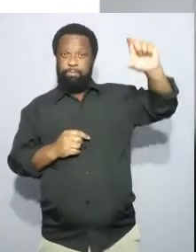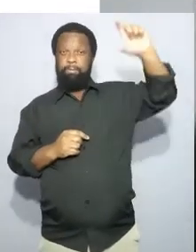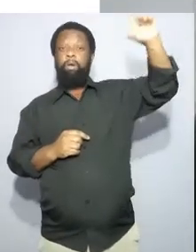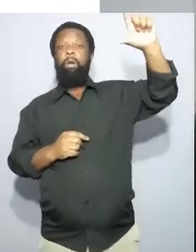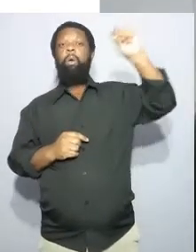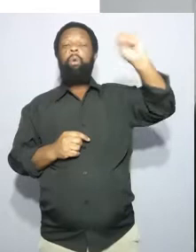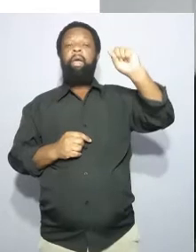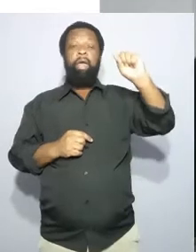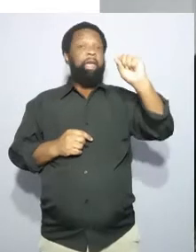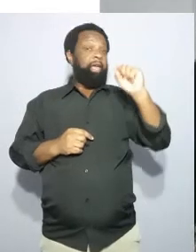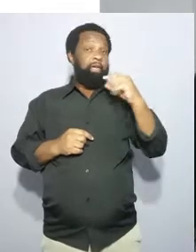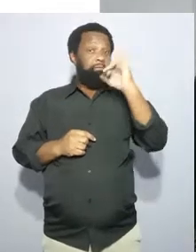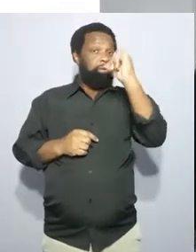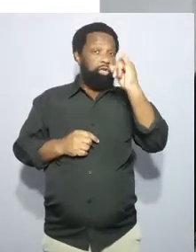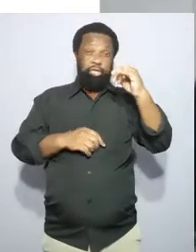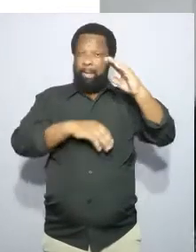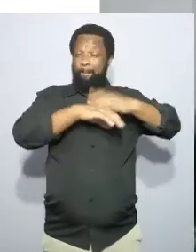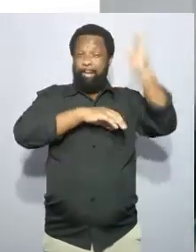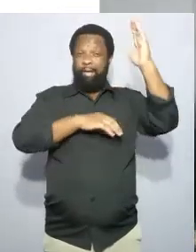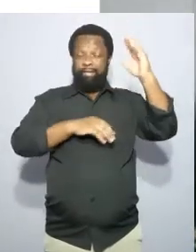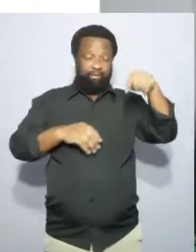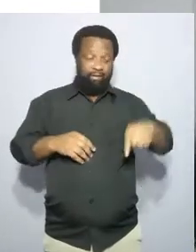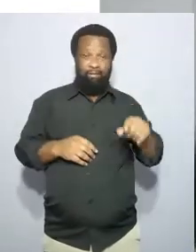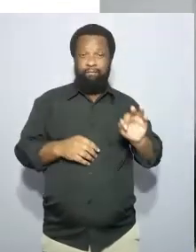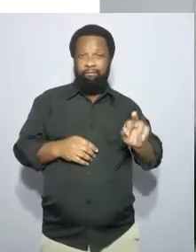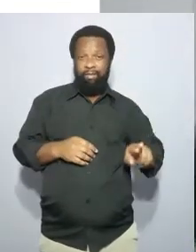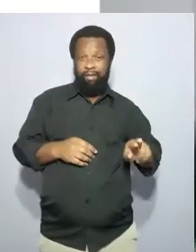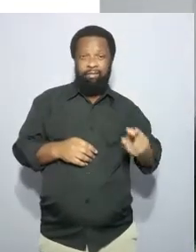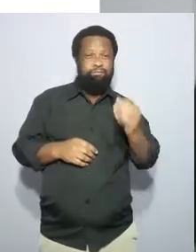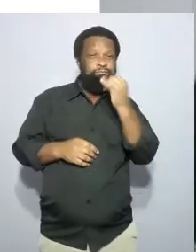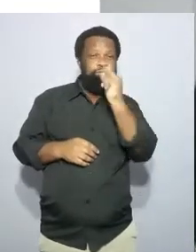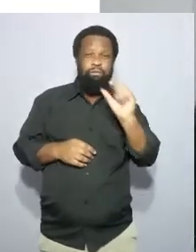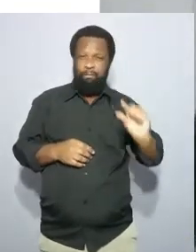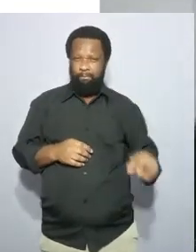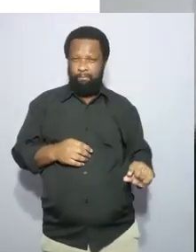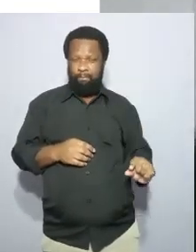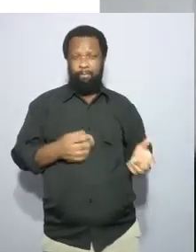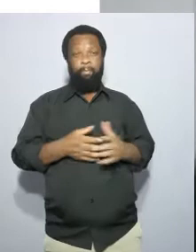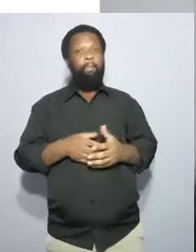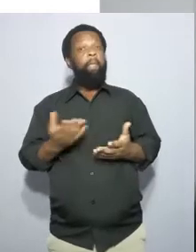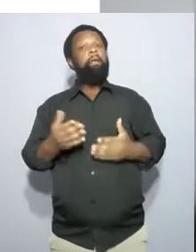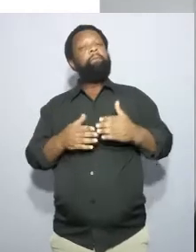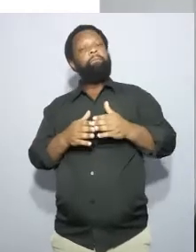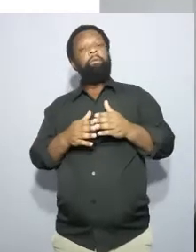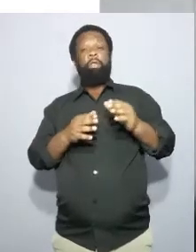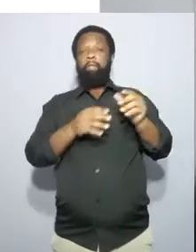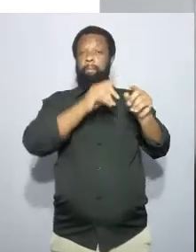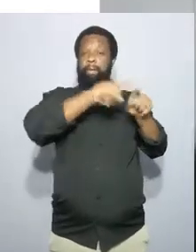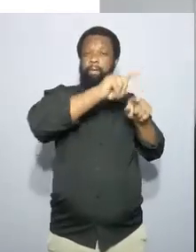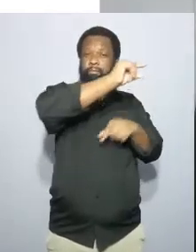energia de higienização maior do que o franço. Combinado? Bom, ao longo de um mesmo